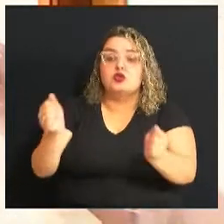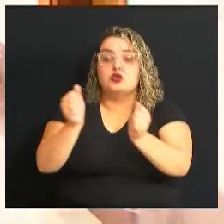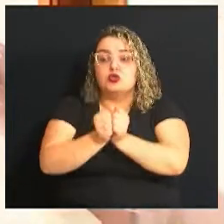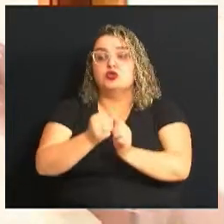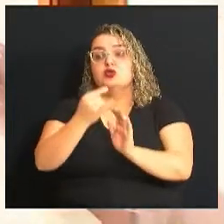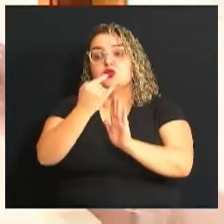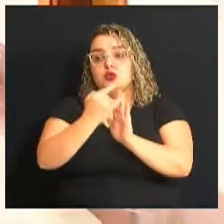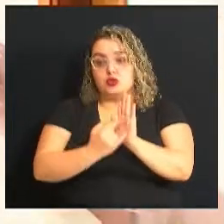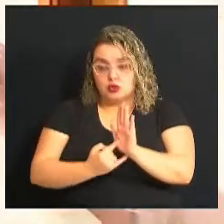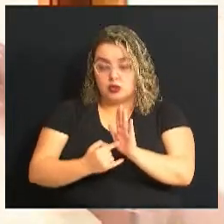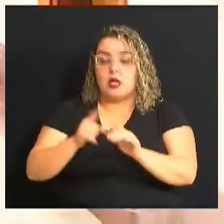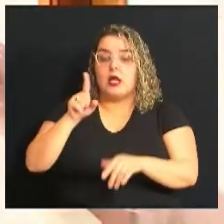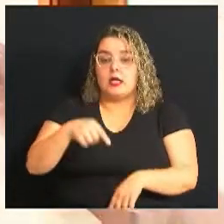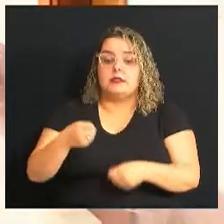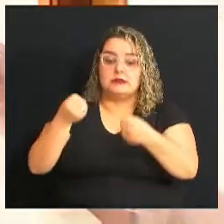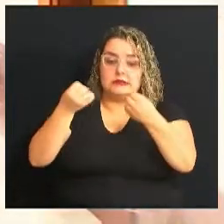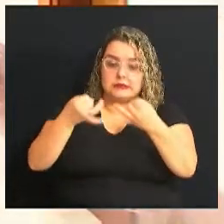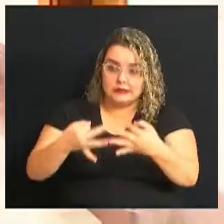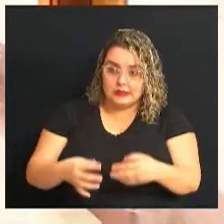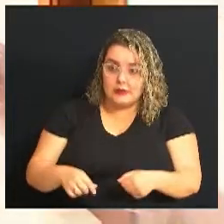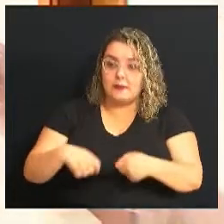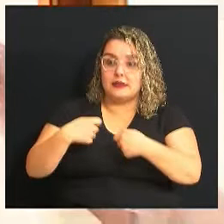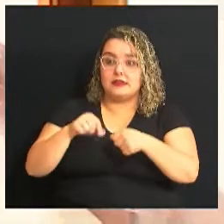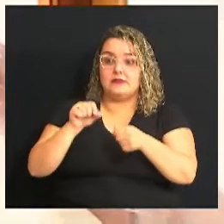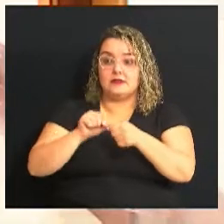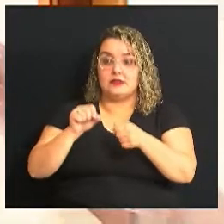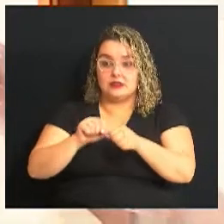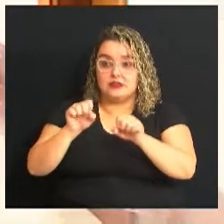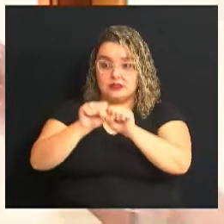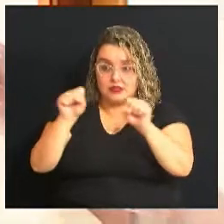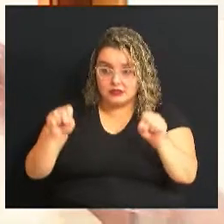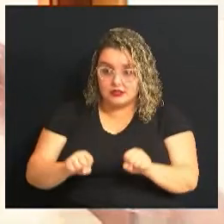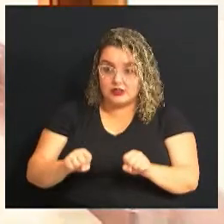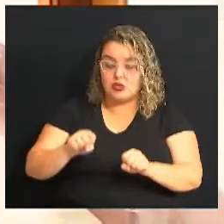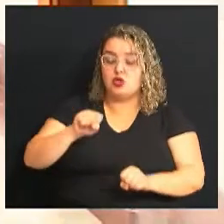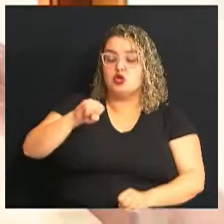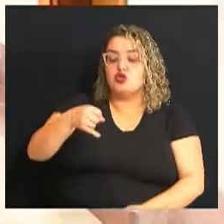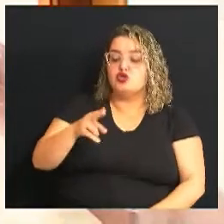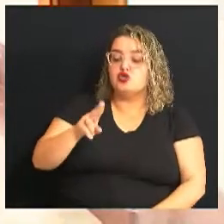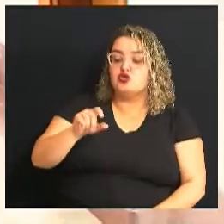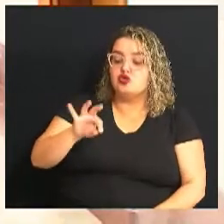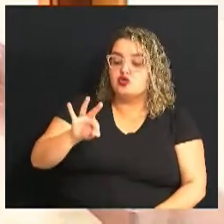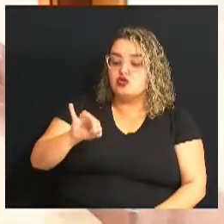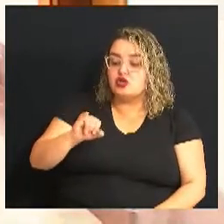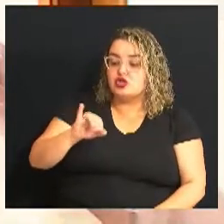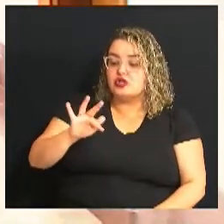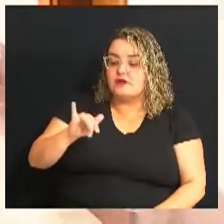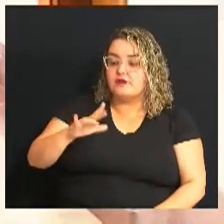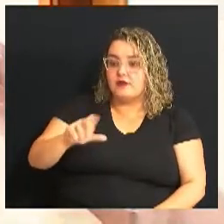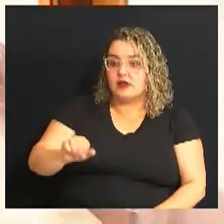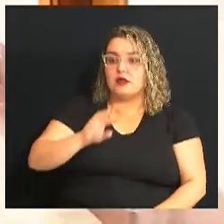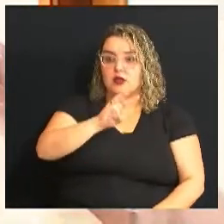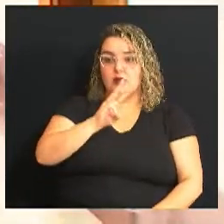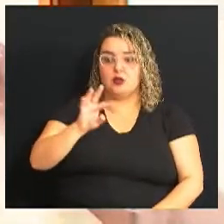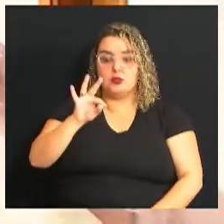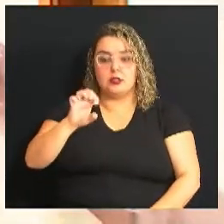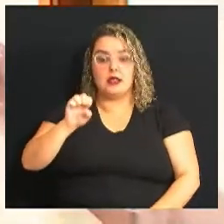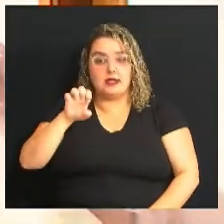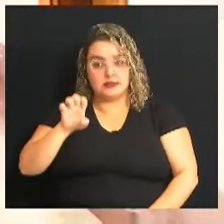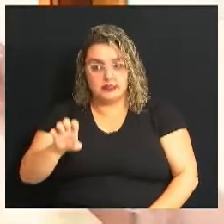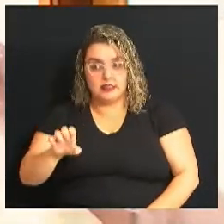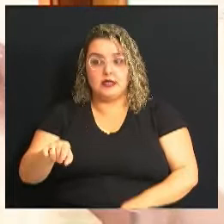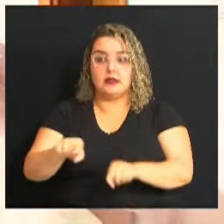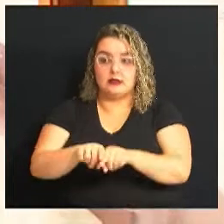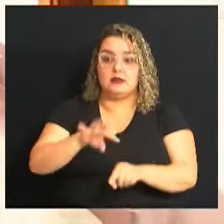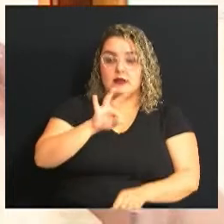Essa justificativa ela deve ser feita pelo sistema Justifica, que está disponível no site do TSE e do TRE de